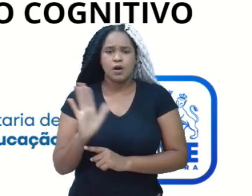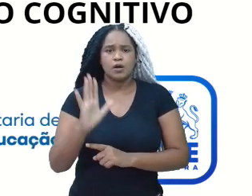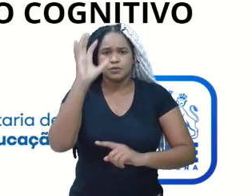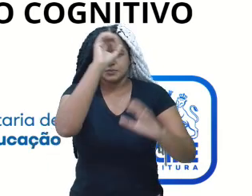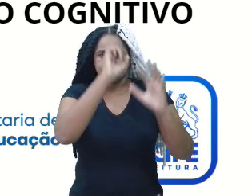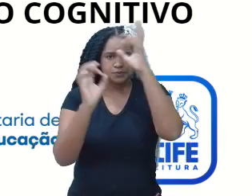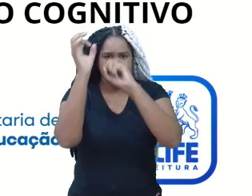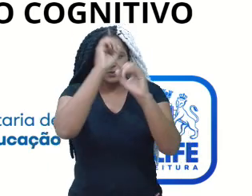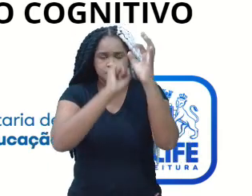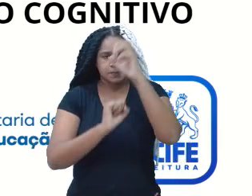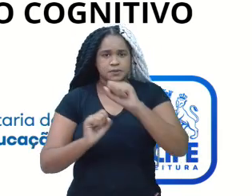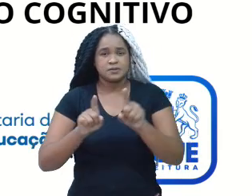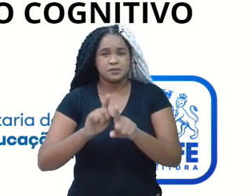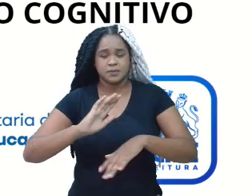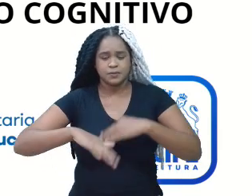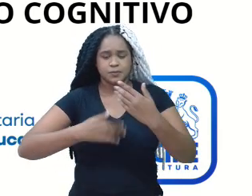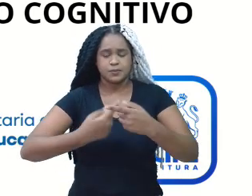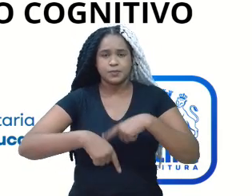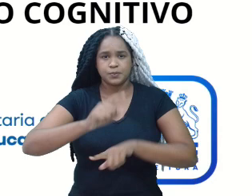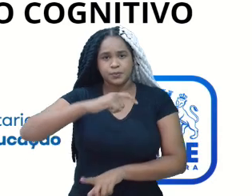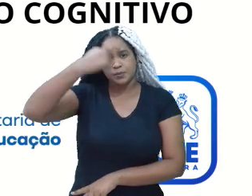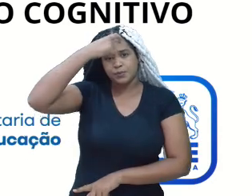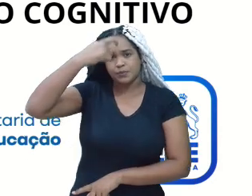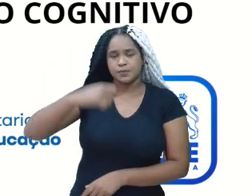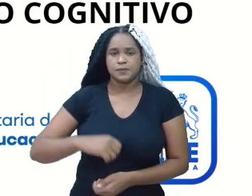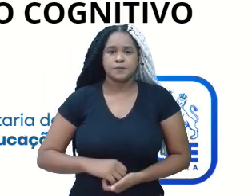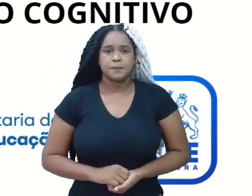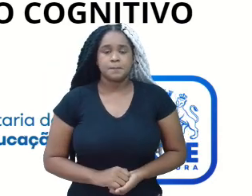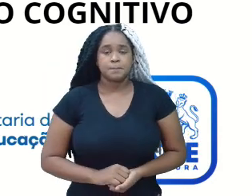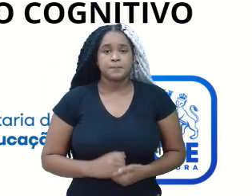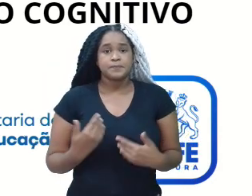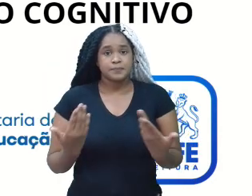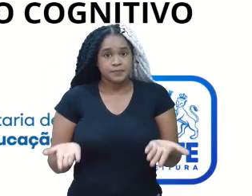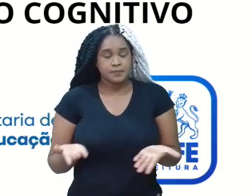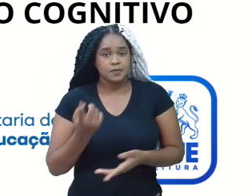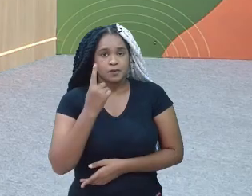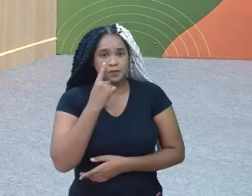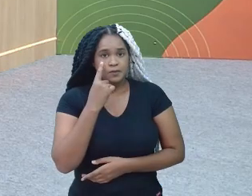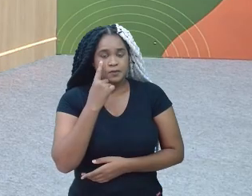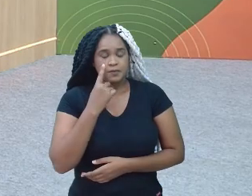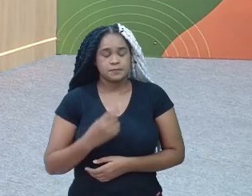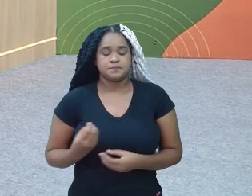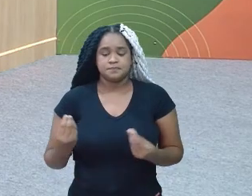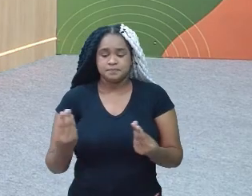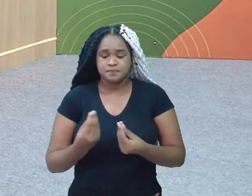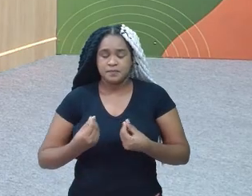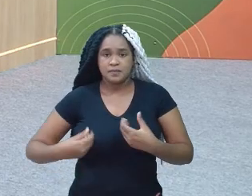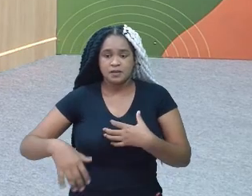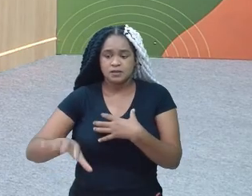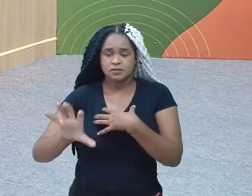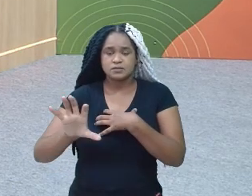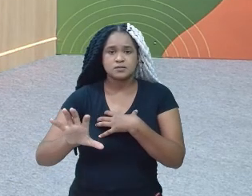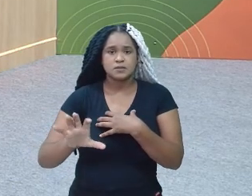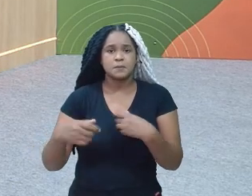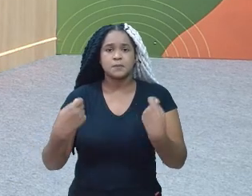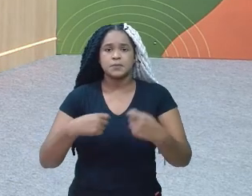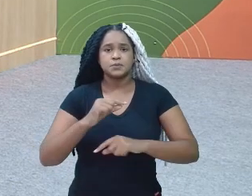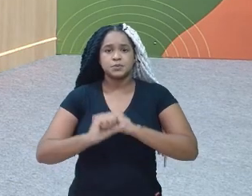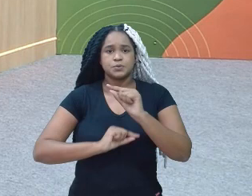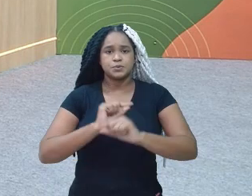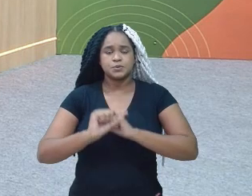e desenvolvimento cognitivo dos estudantes. Ou seja, a sensibilização precisa